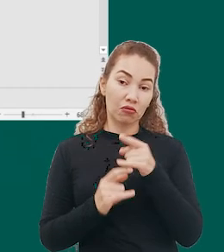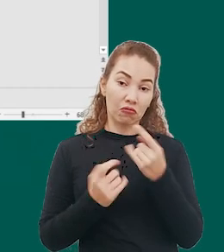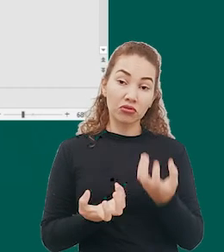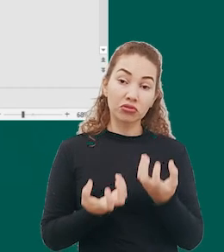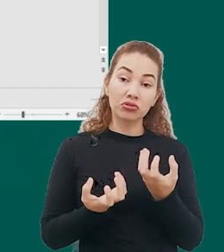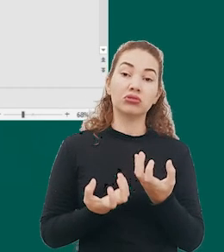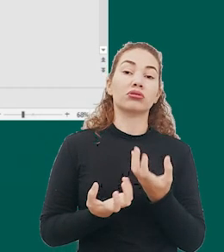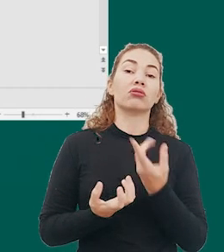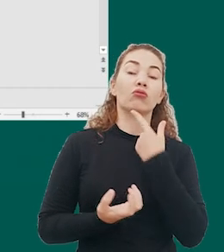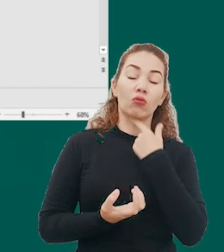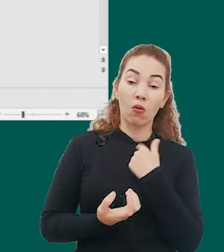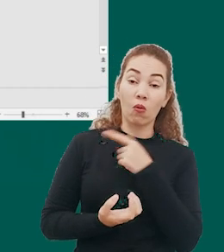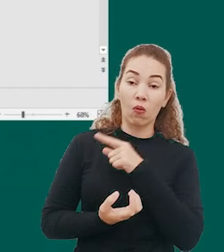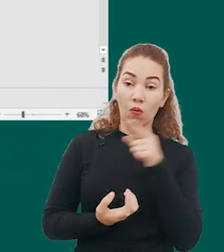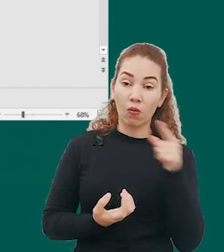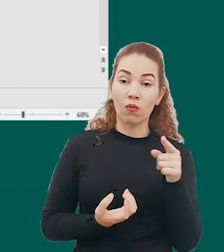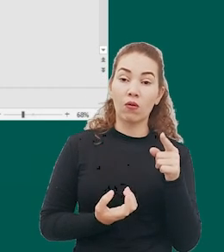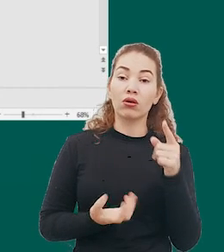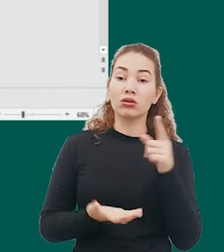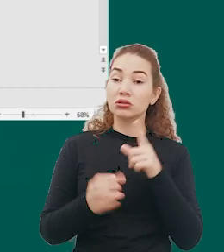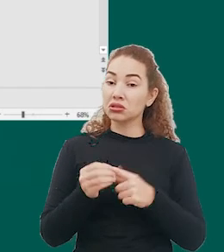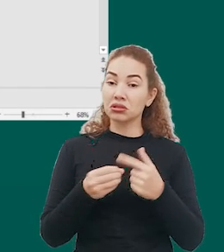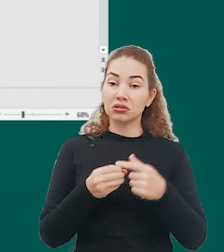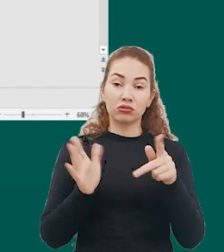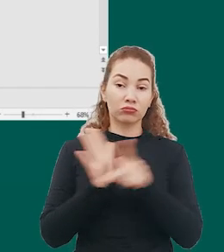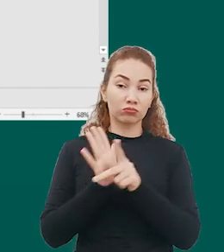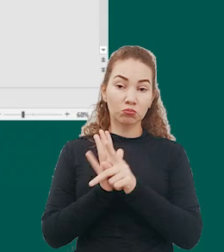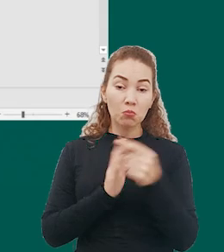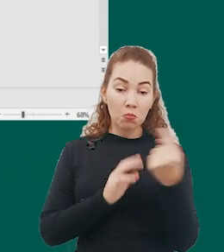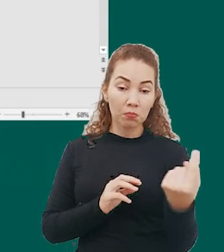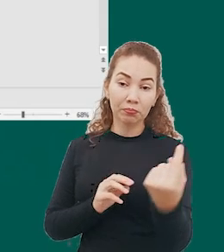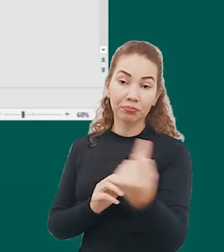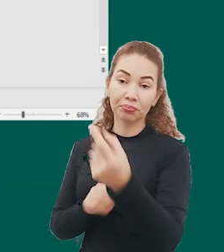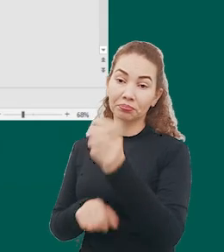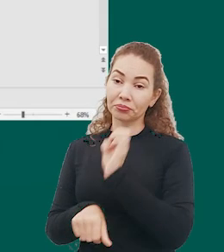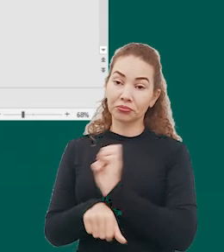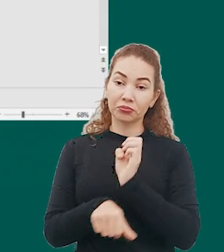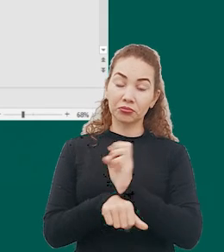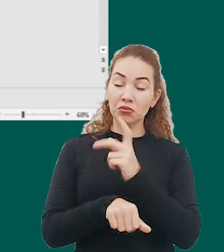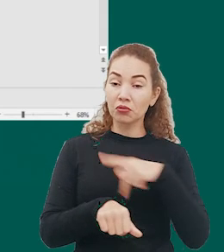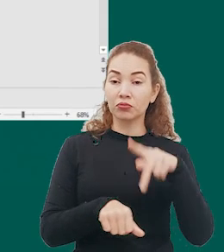identificam na cidade de vocês, ou no estado, enfim, ou no